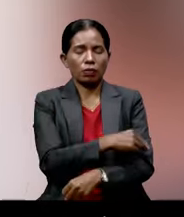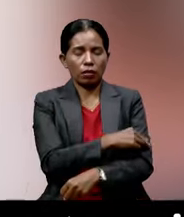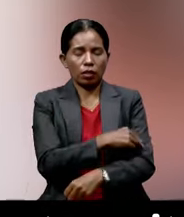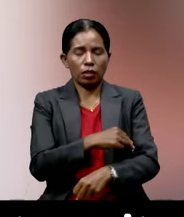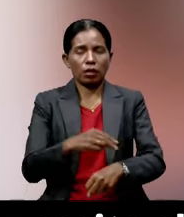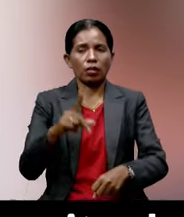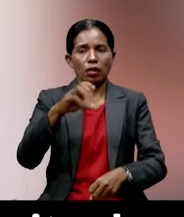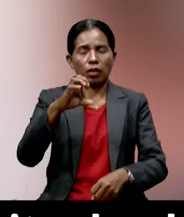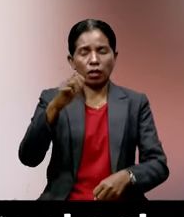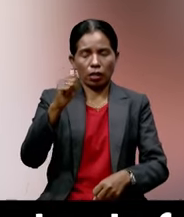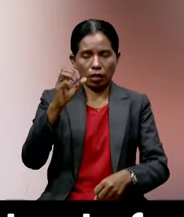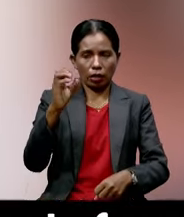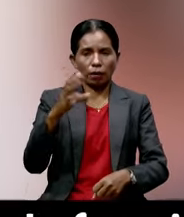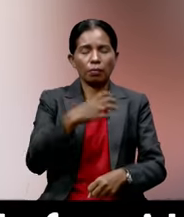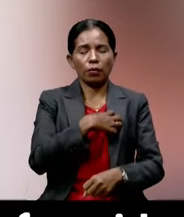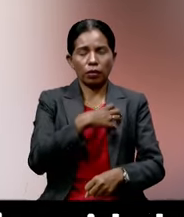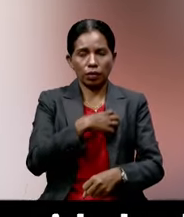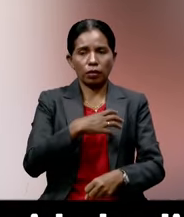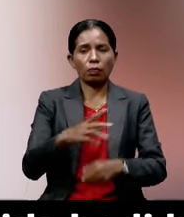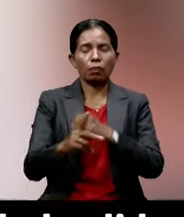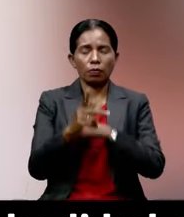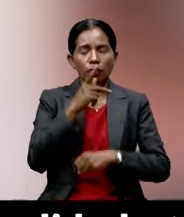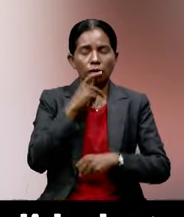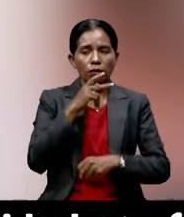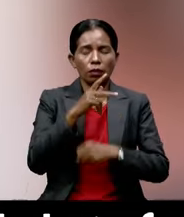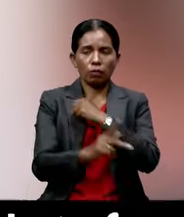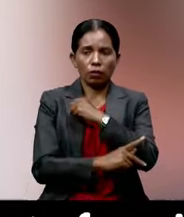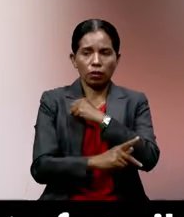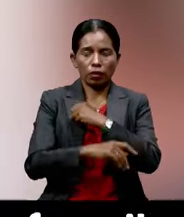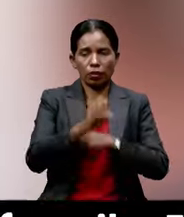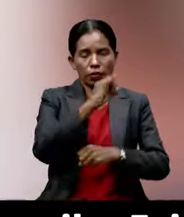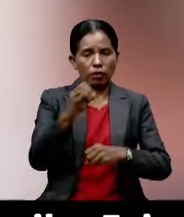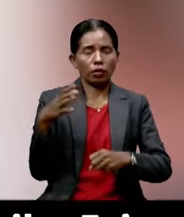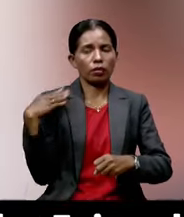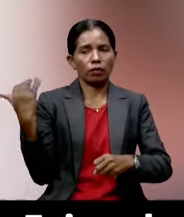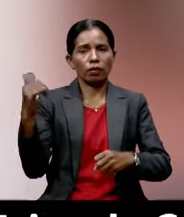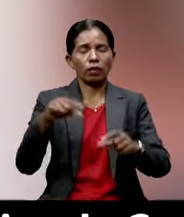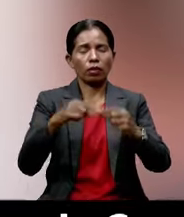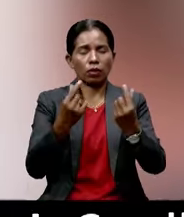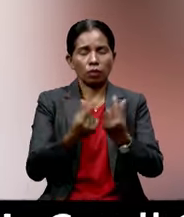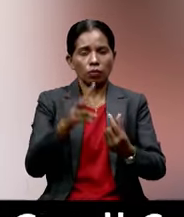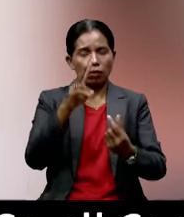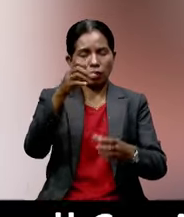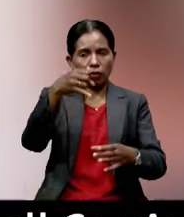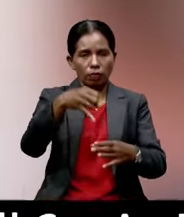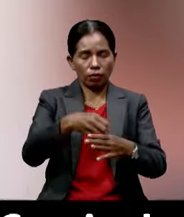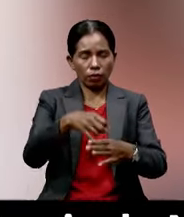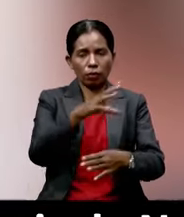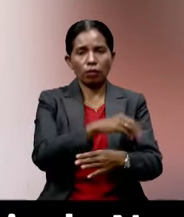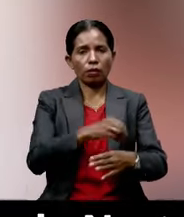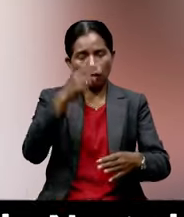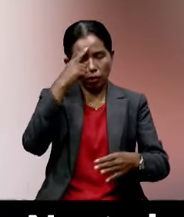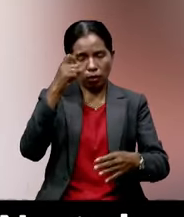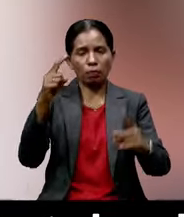hospital Leiria. Polícia Judiciária Português Mostra da UNE investiga a relação com o grupo Rua que envolve e confronto ne,